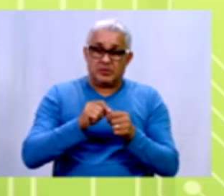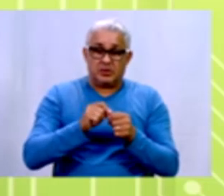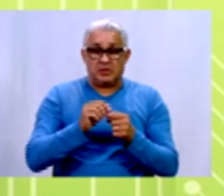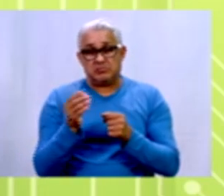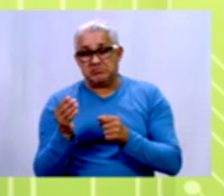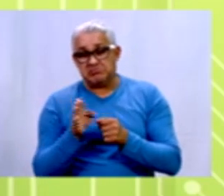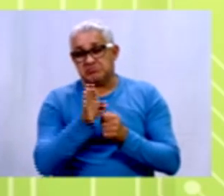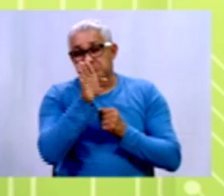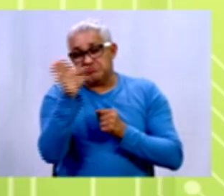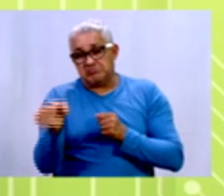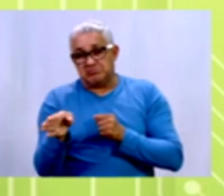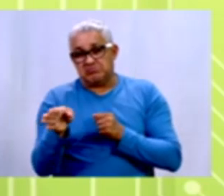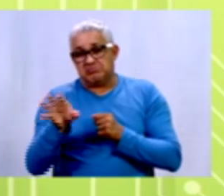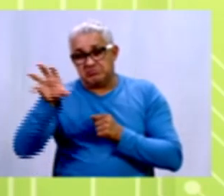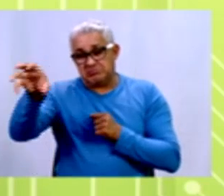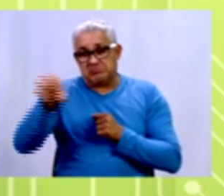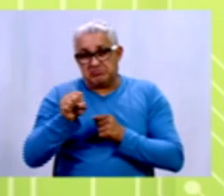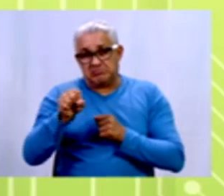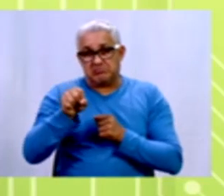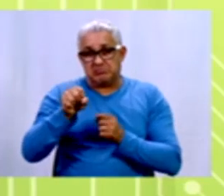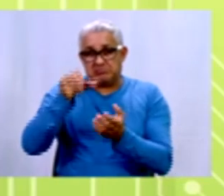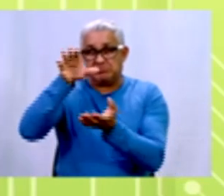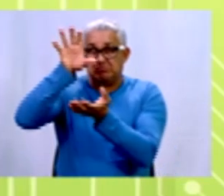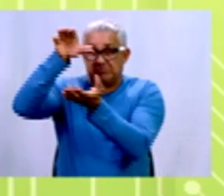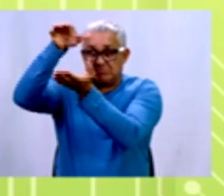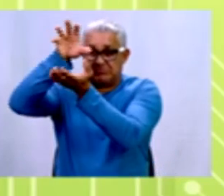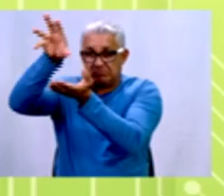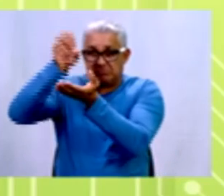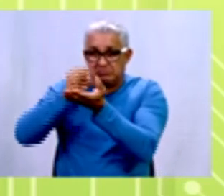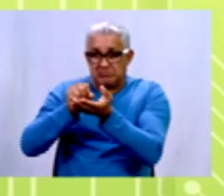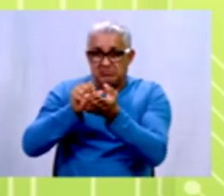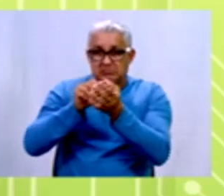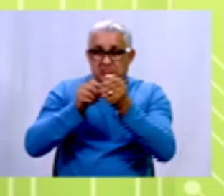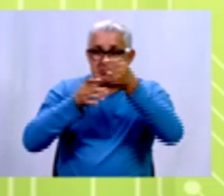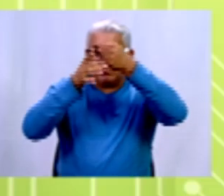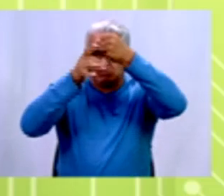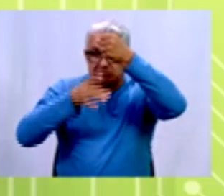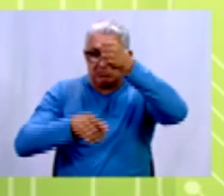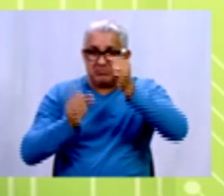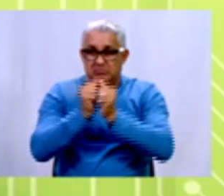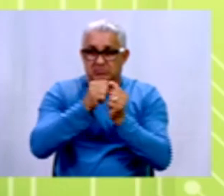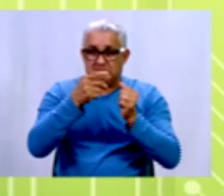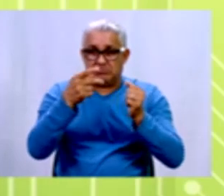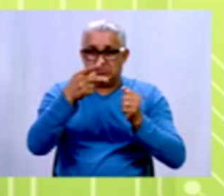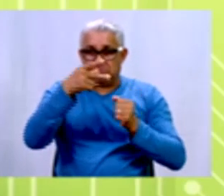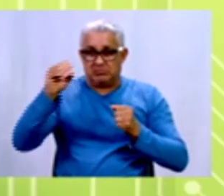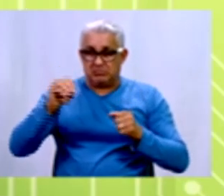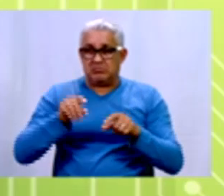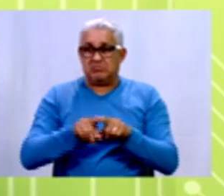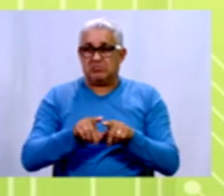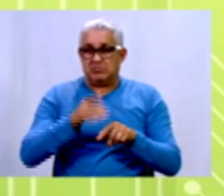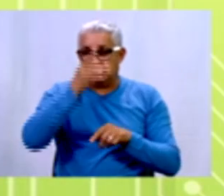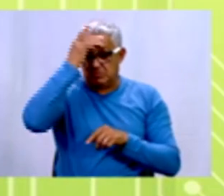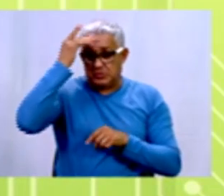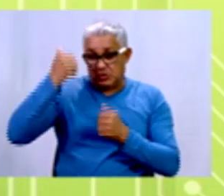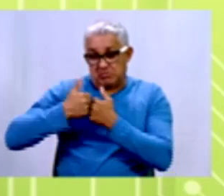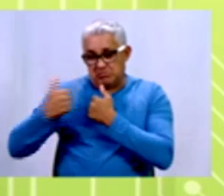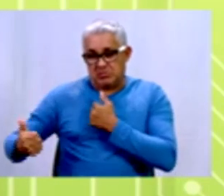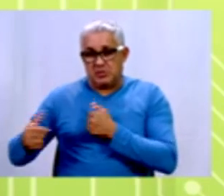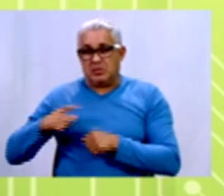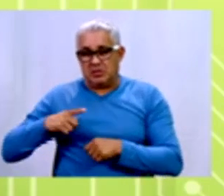Product Backlog e pegar a caixinha de cima e detalhar melhor aquela caixinha de cima junto com o PO, que é uma pessoa que está